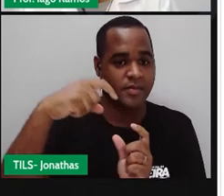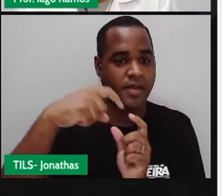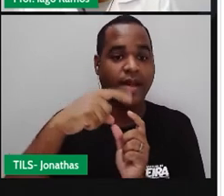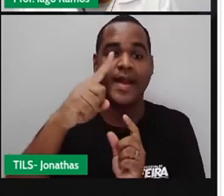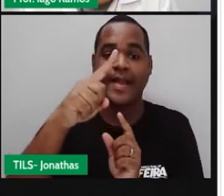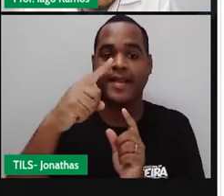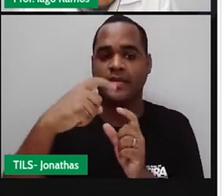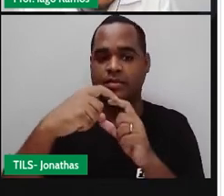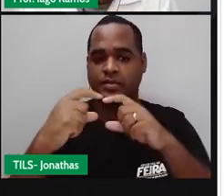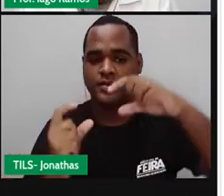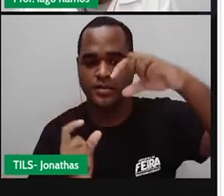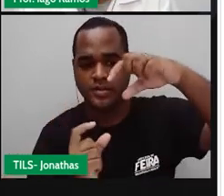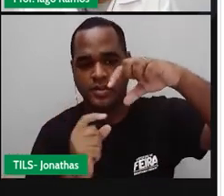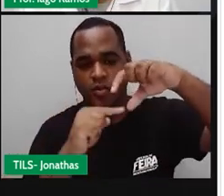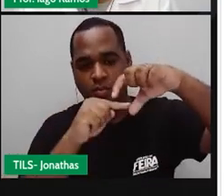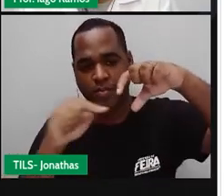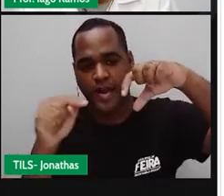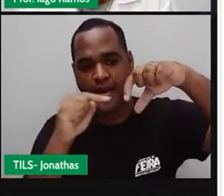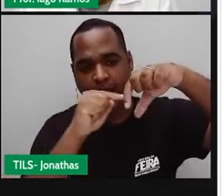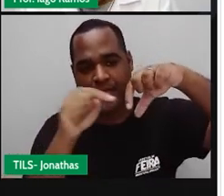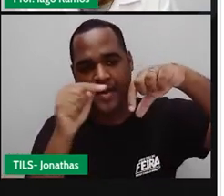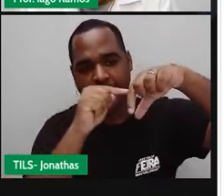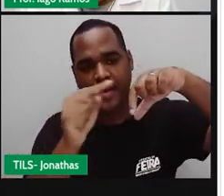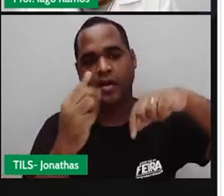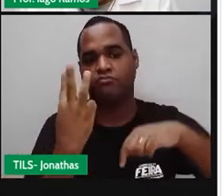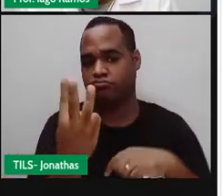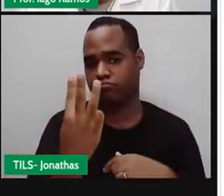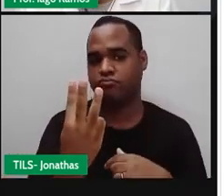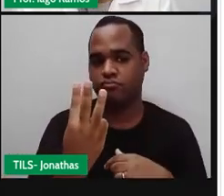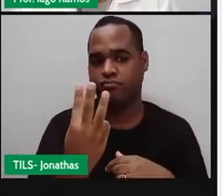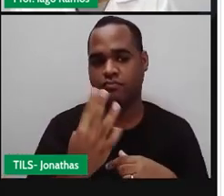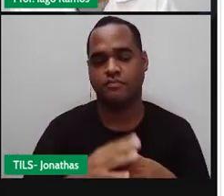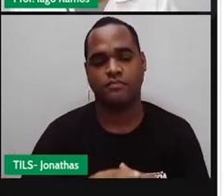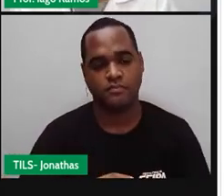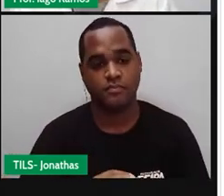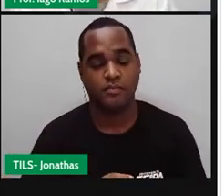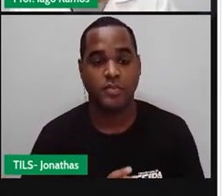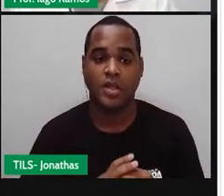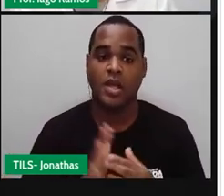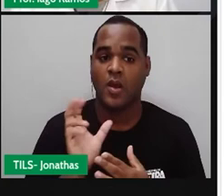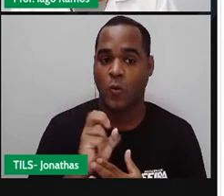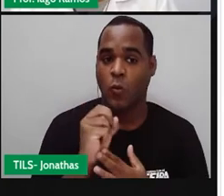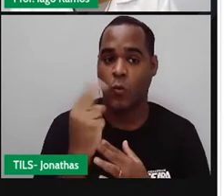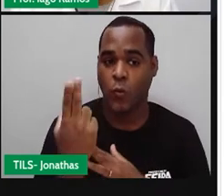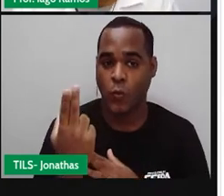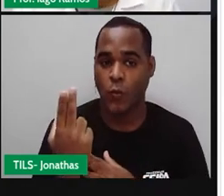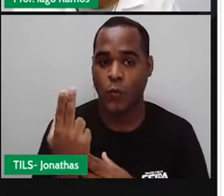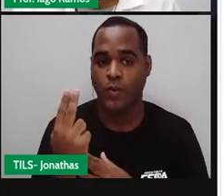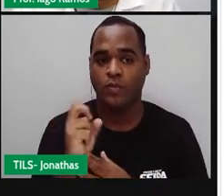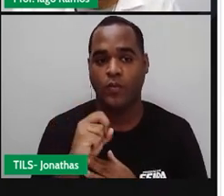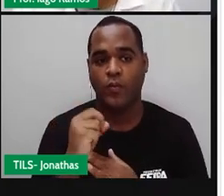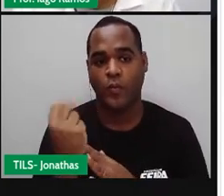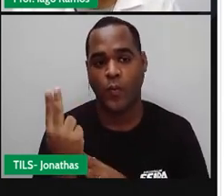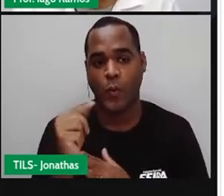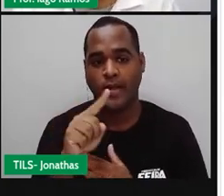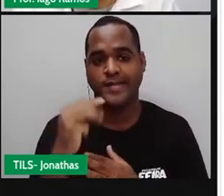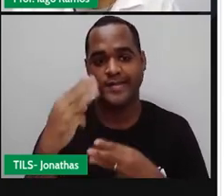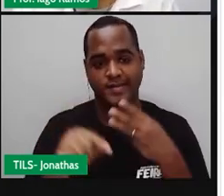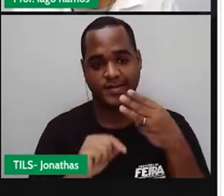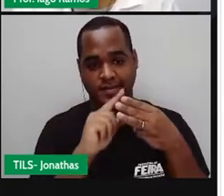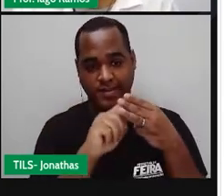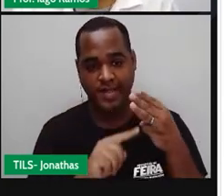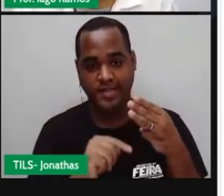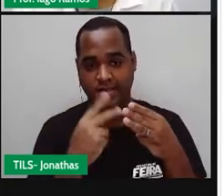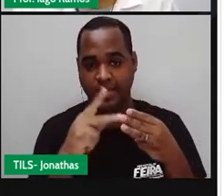e se dividiu em três pedaços o ou desses três